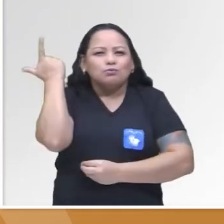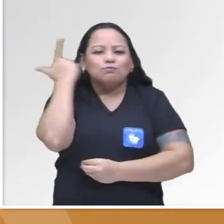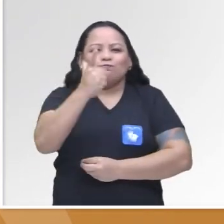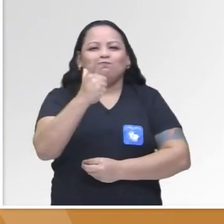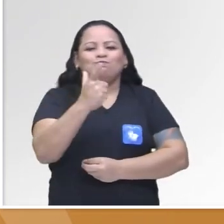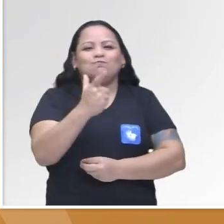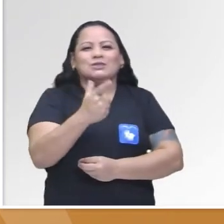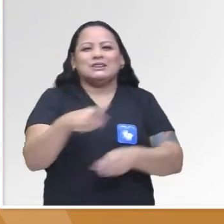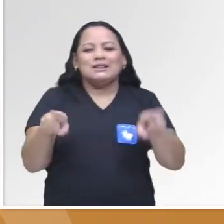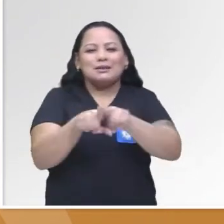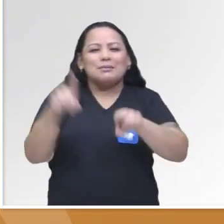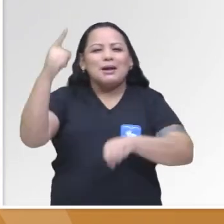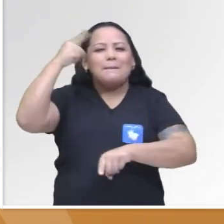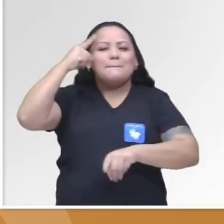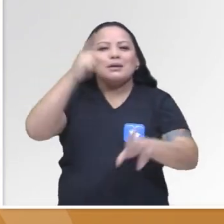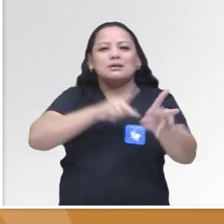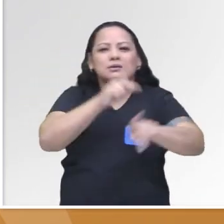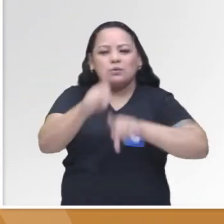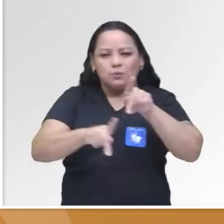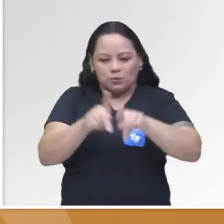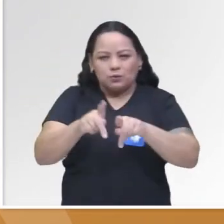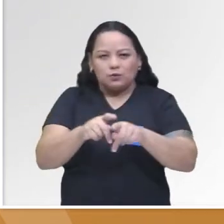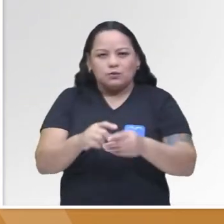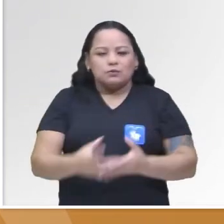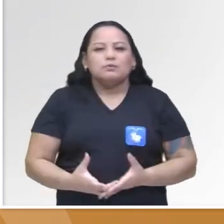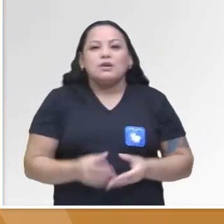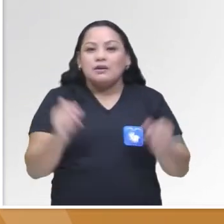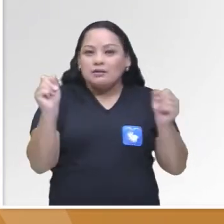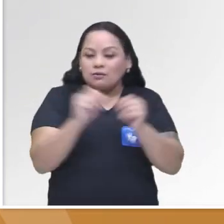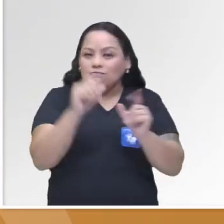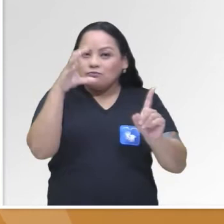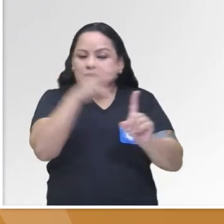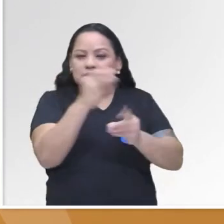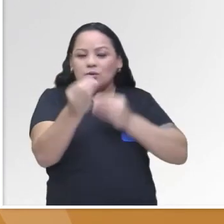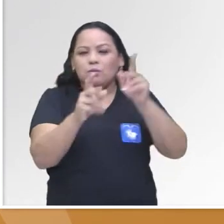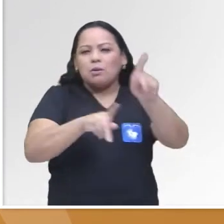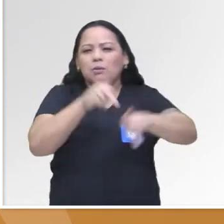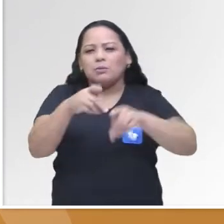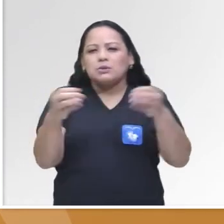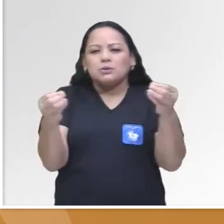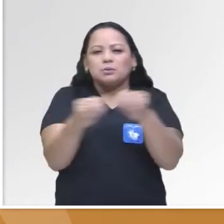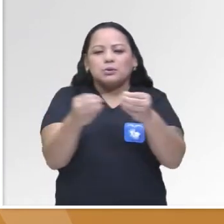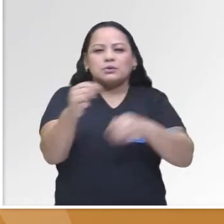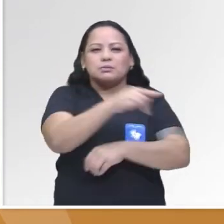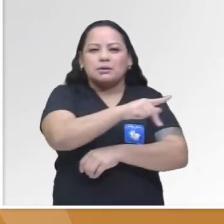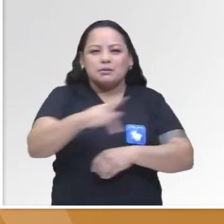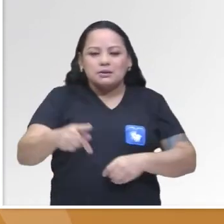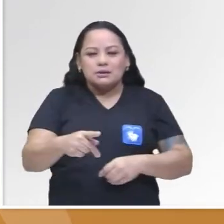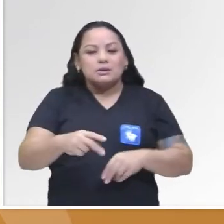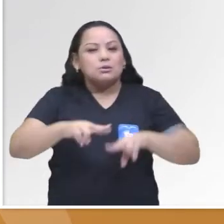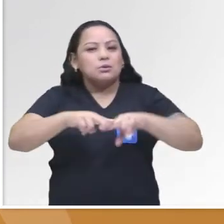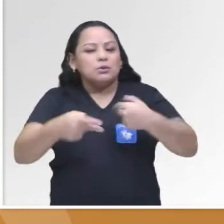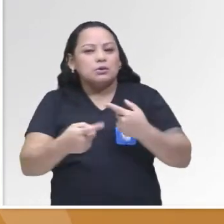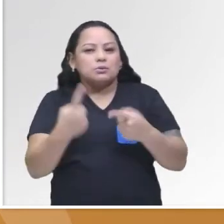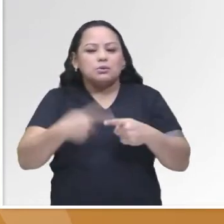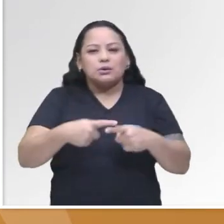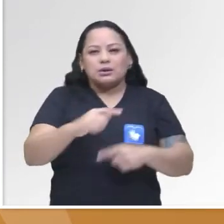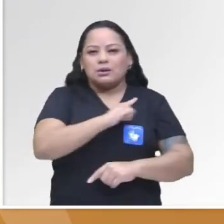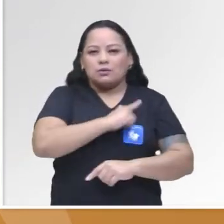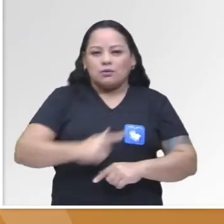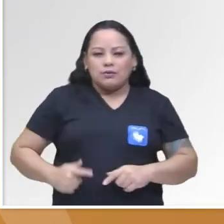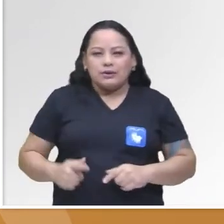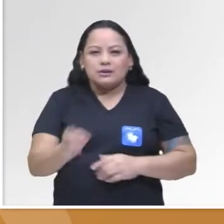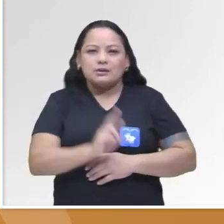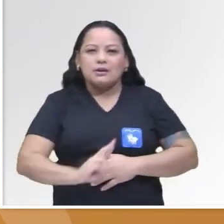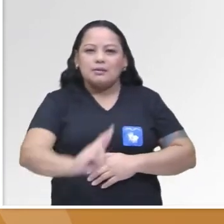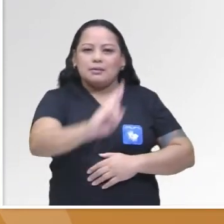e mentes da população. Então, isso faz com que essa população se sinta mais próxima dele. Por isso, ele é um governante